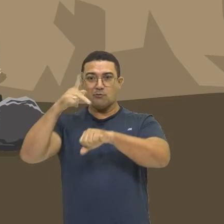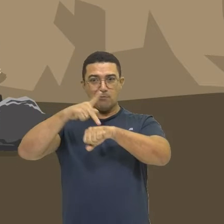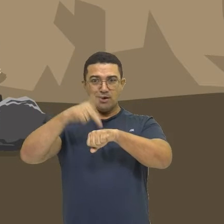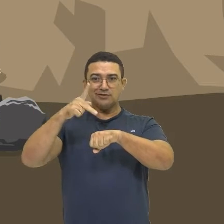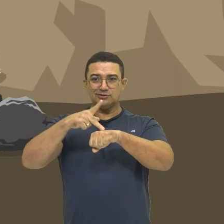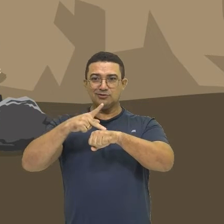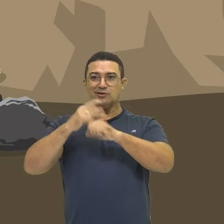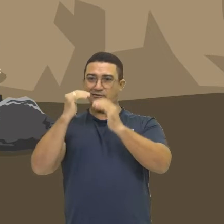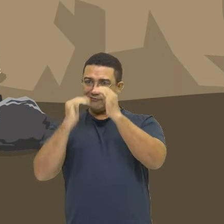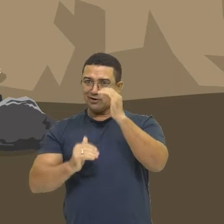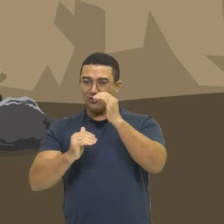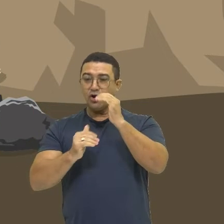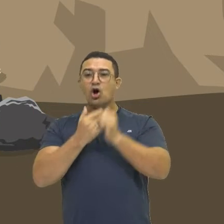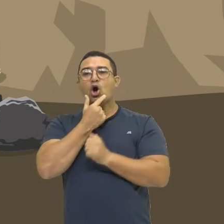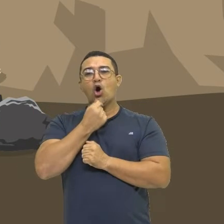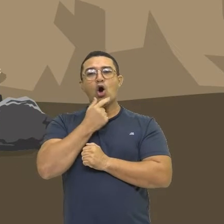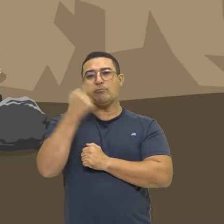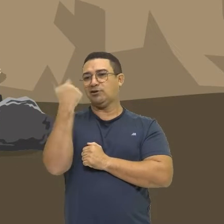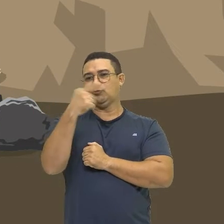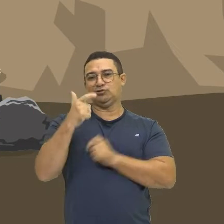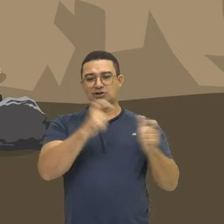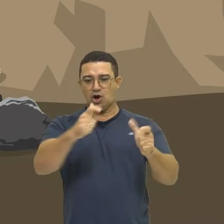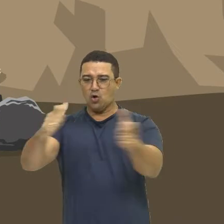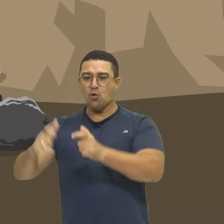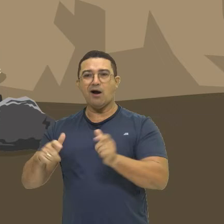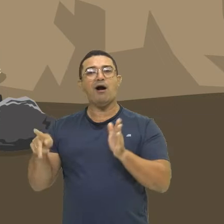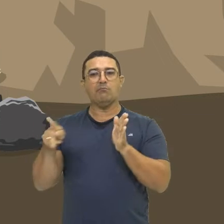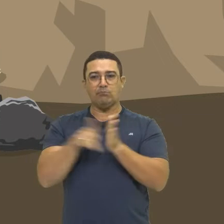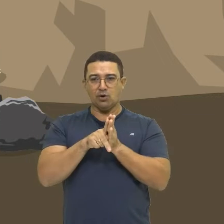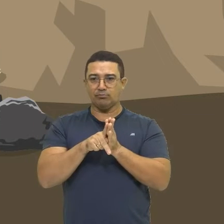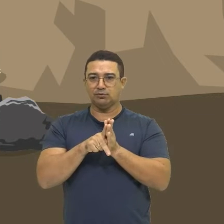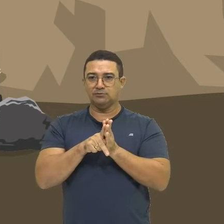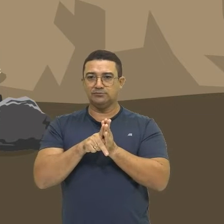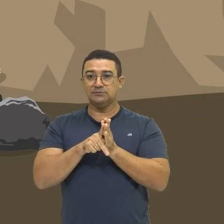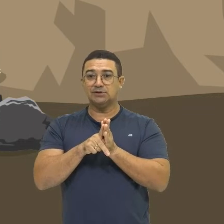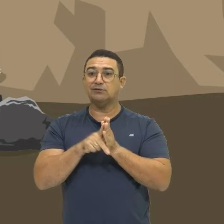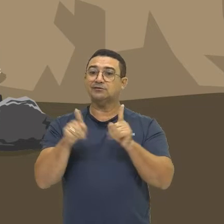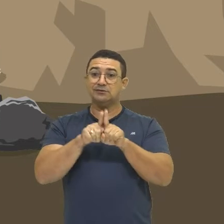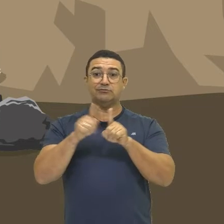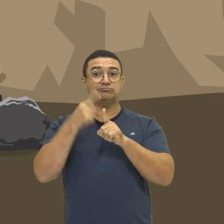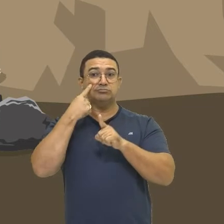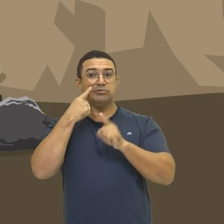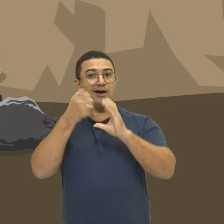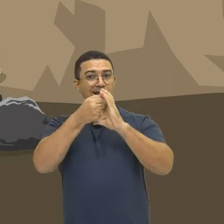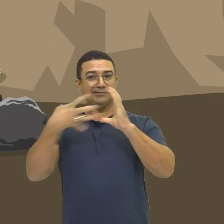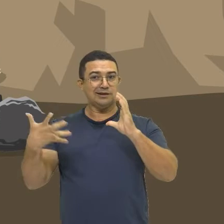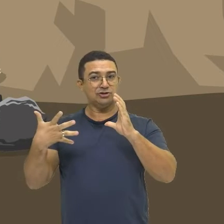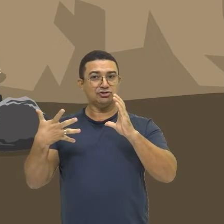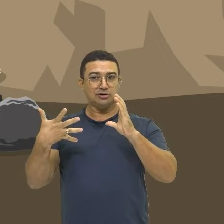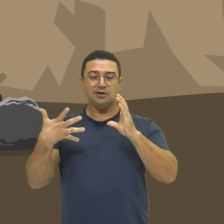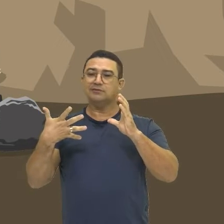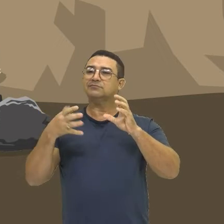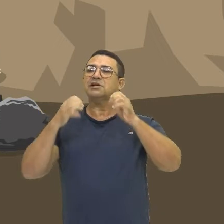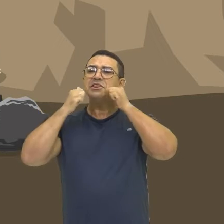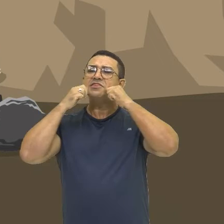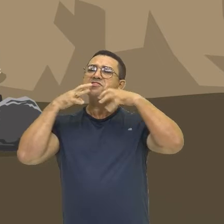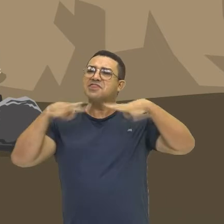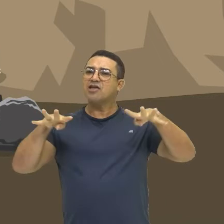nômade, não tendo residências fixas, fazendo os desenhos de características naturalistas, e